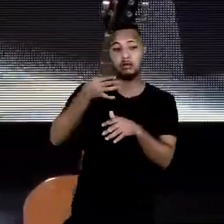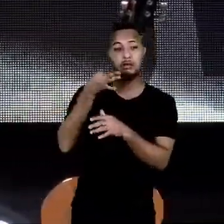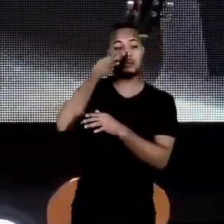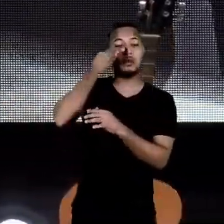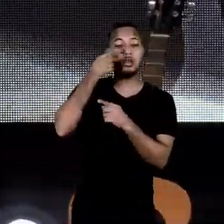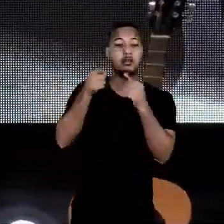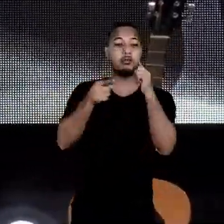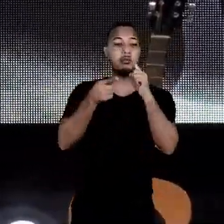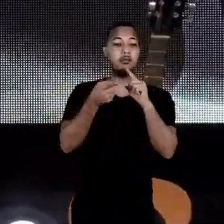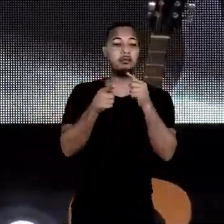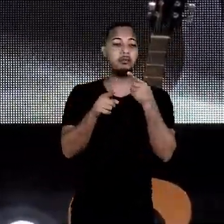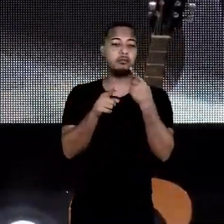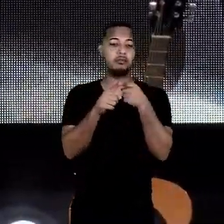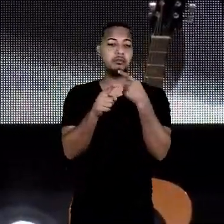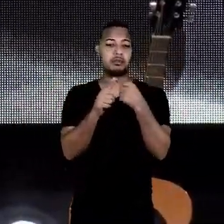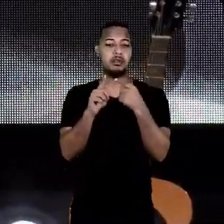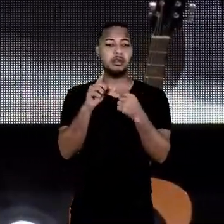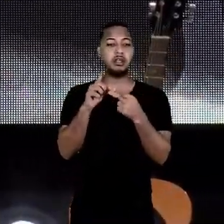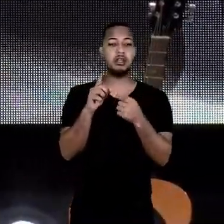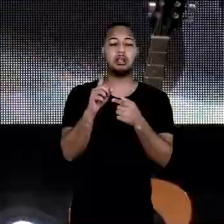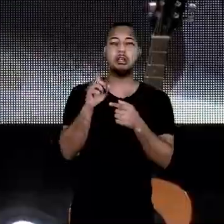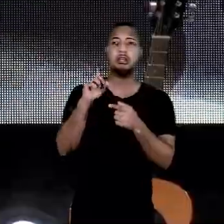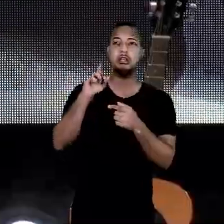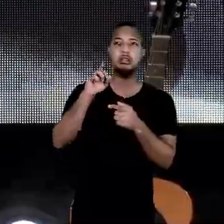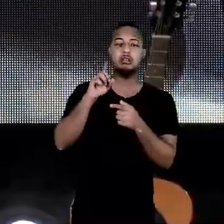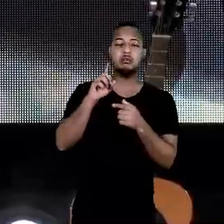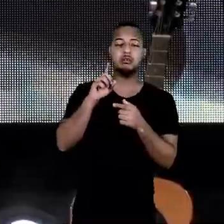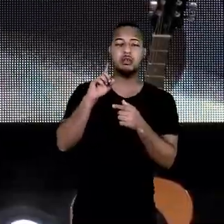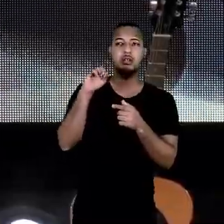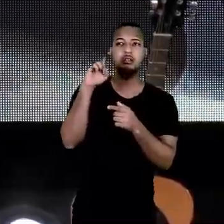das vezes somos mais atacados, os cristãos.